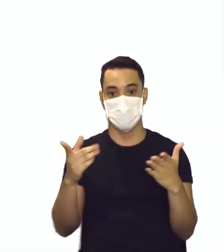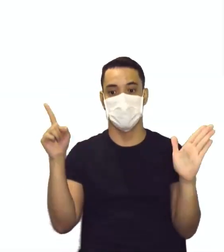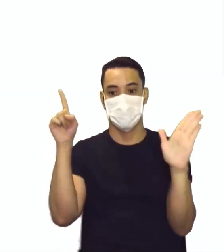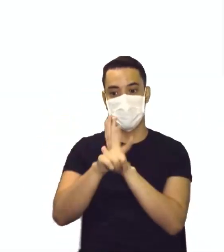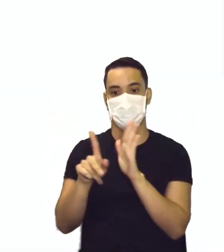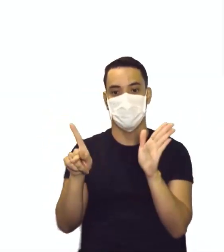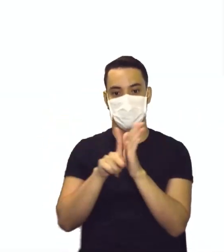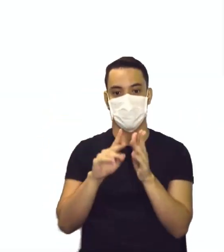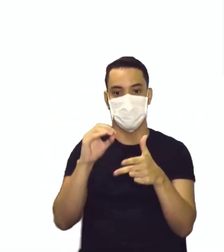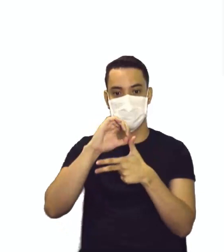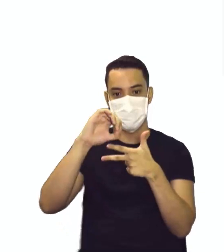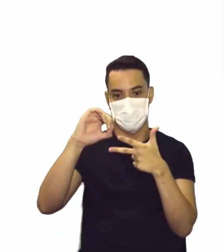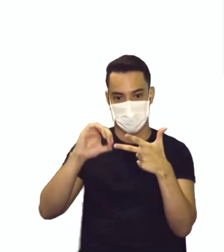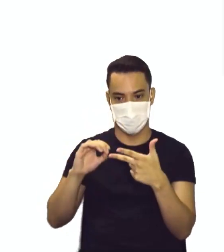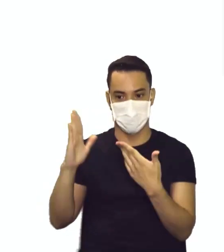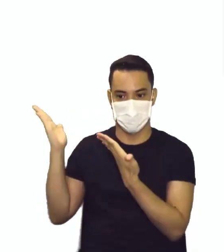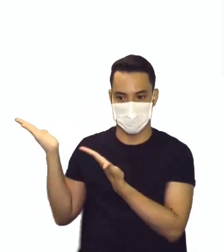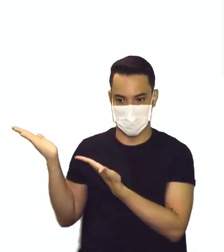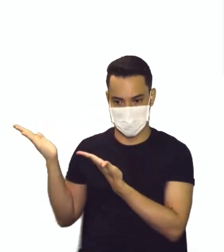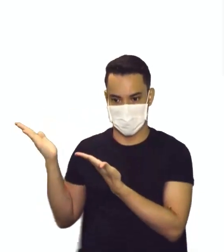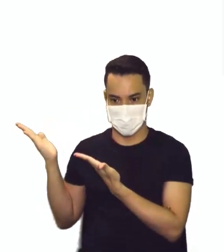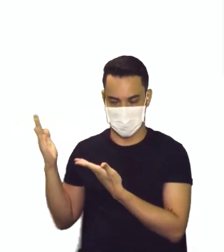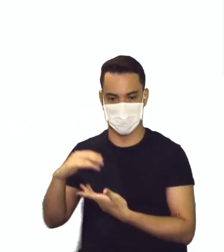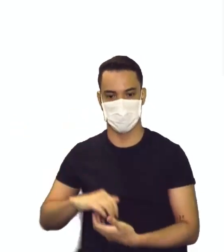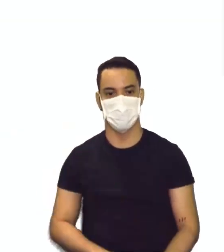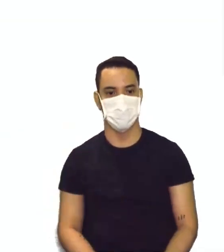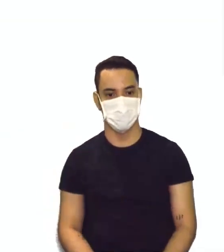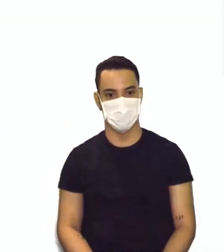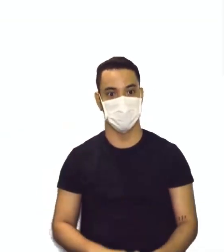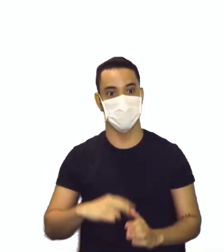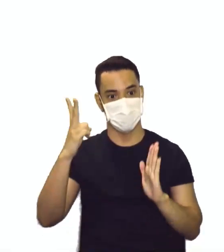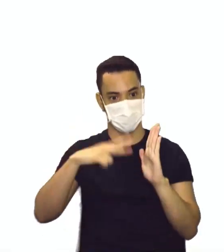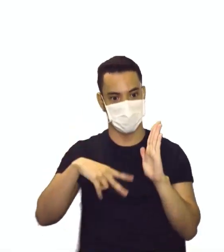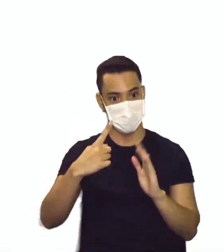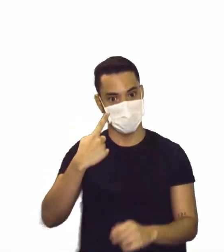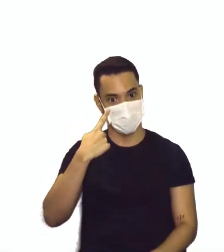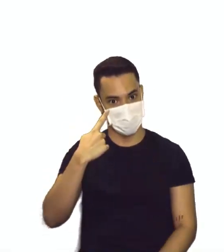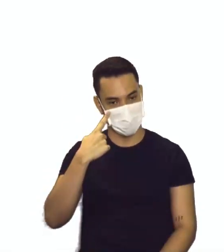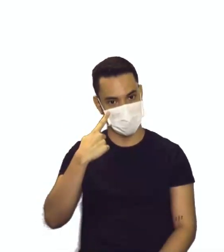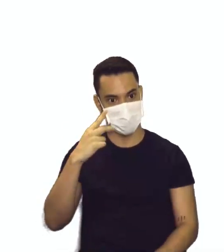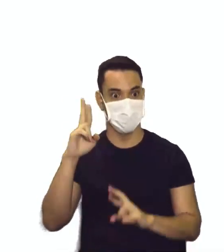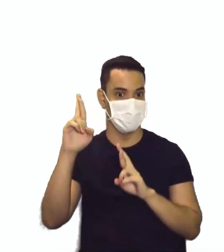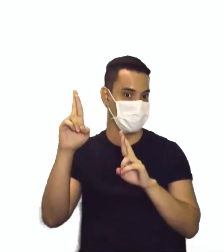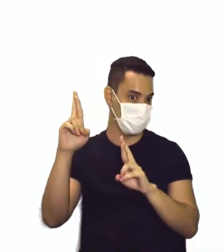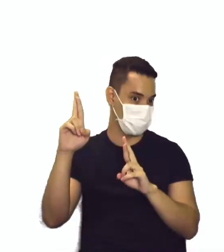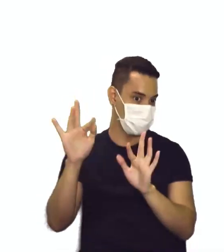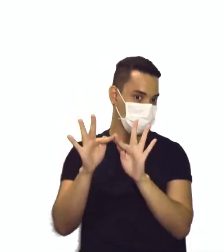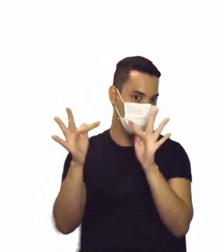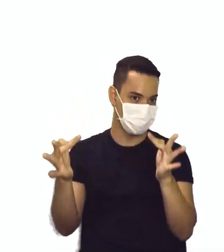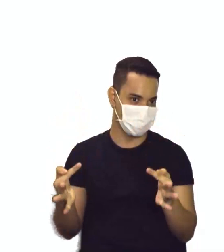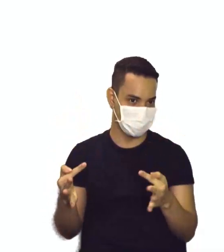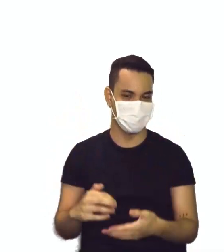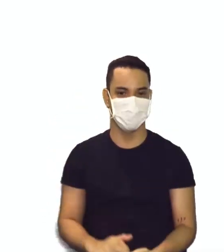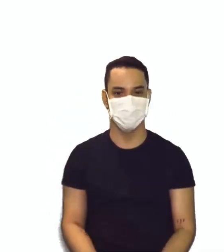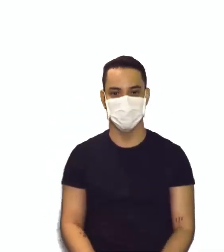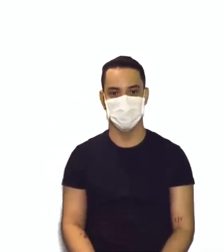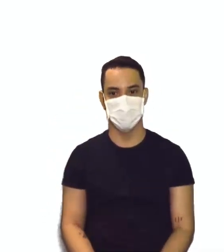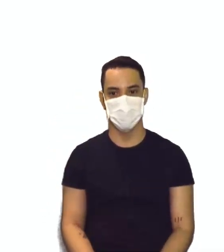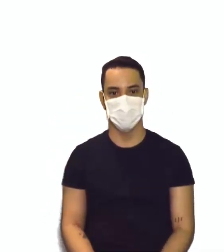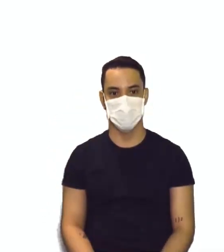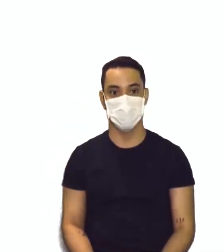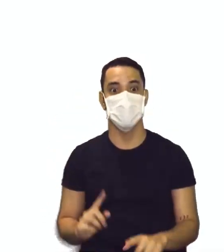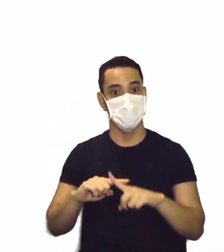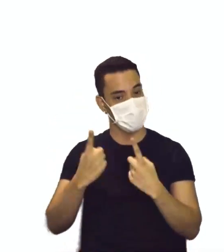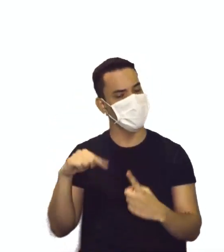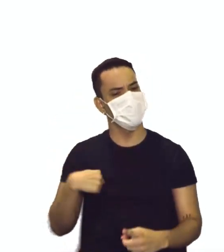Questãozinha, se liga no Enem. Vamos ler, vamos torcer para que seja simples. Mas aí, como